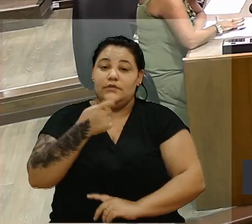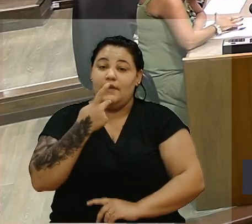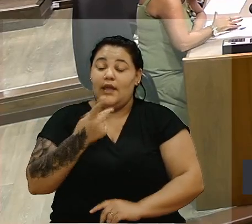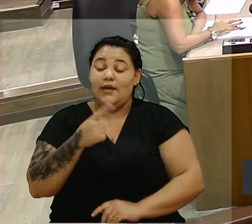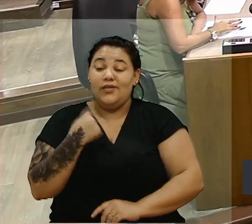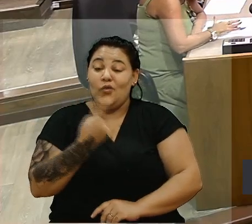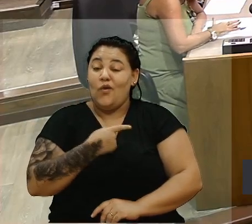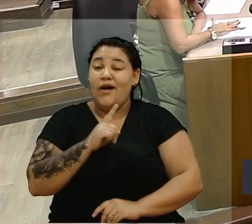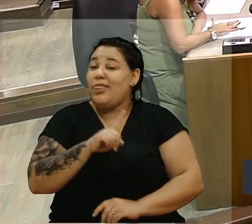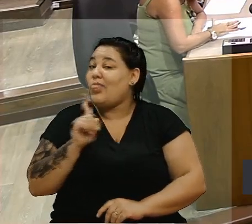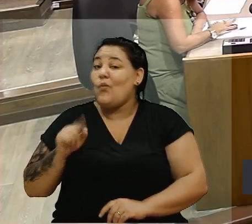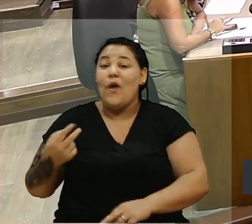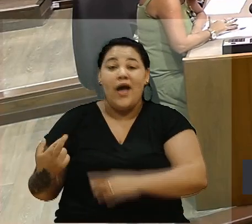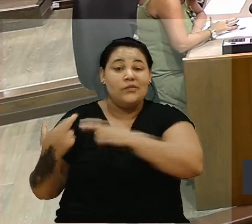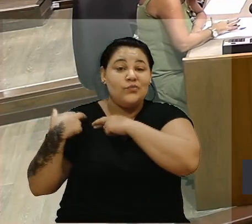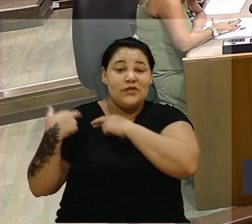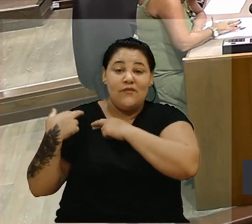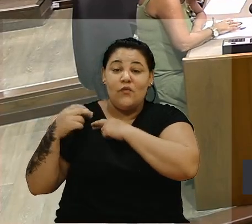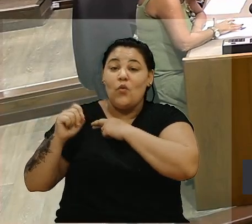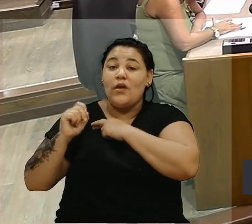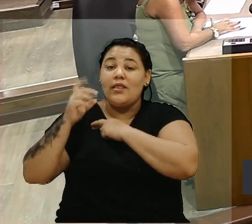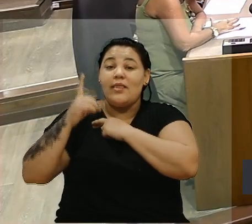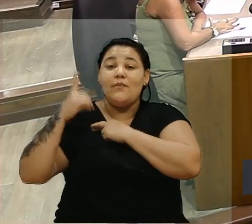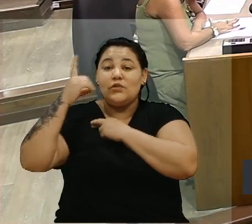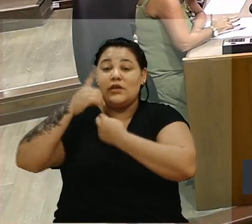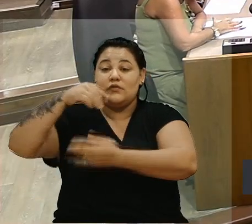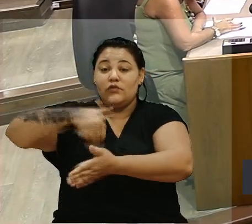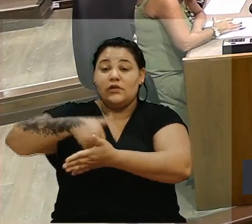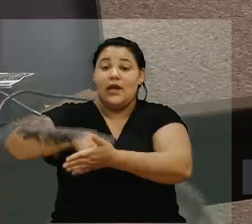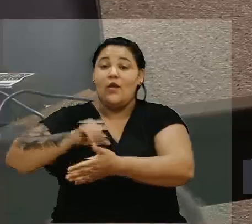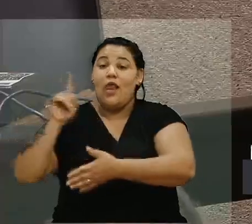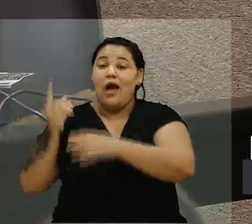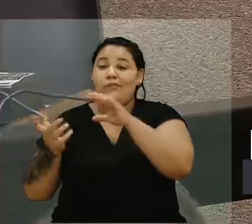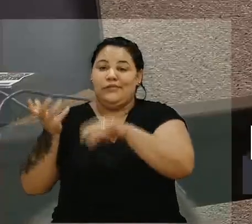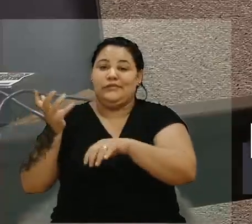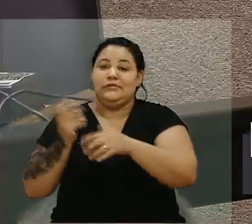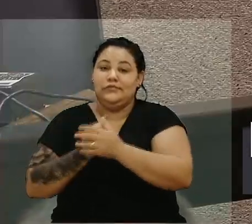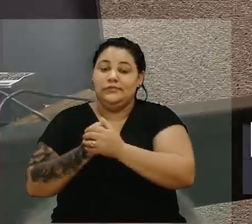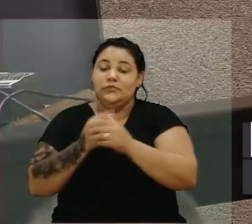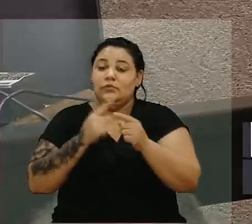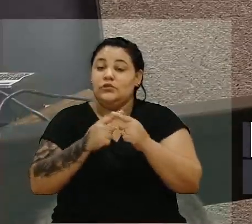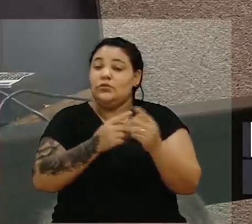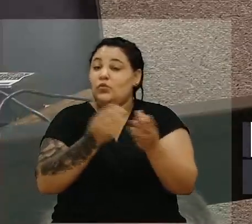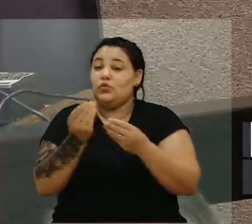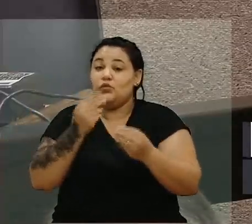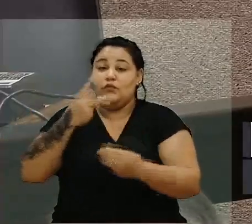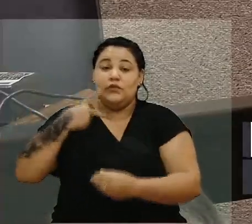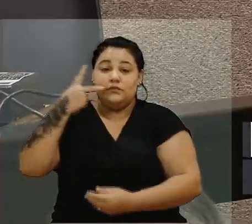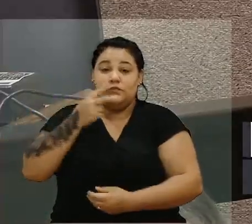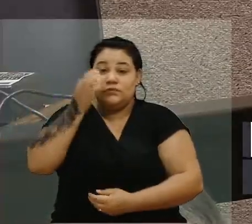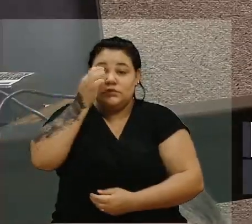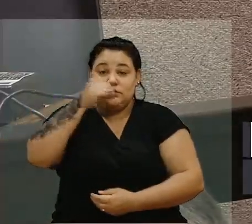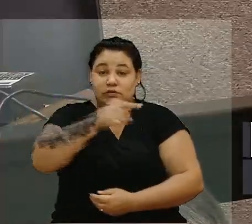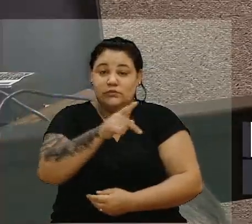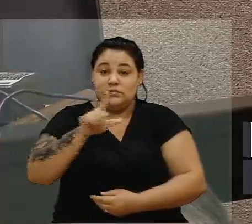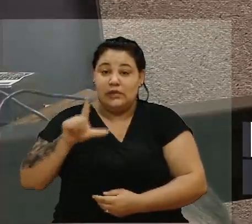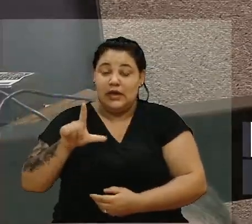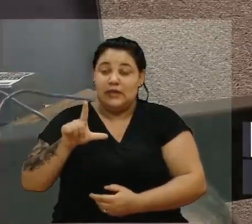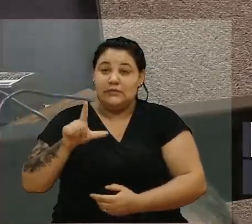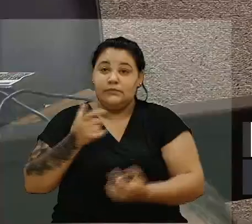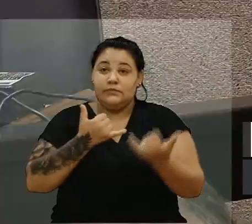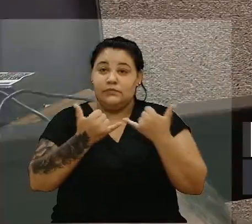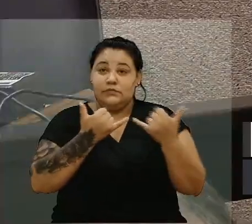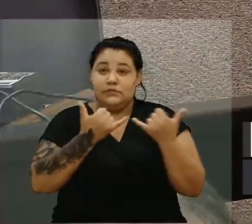responsável pelo que os deputados votaram, até mesmo porque muitos dos vereadores aqui do PL, no caso,